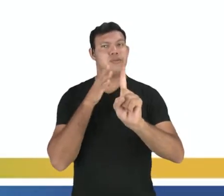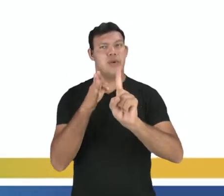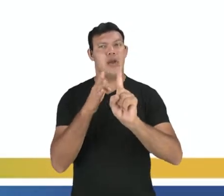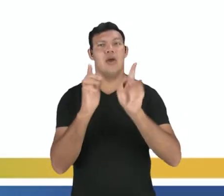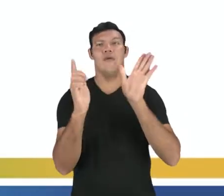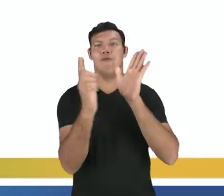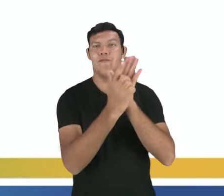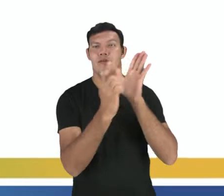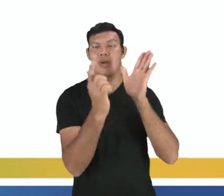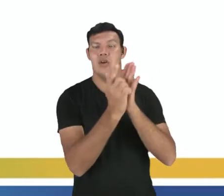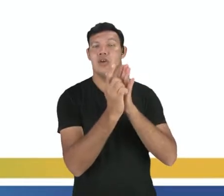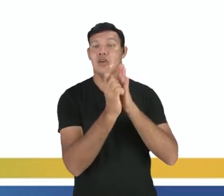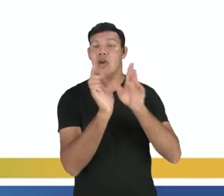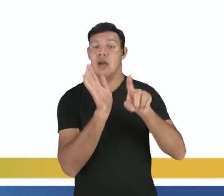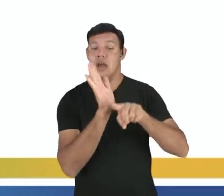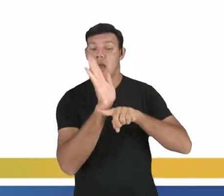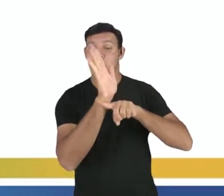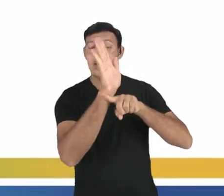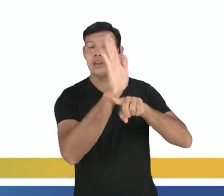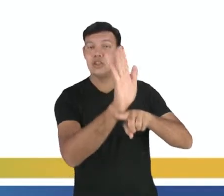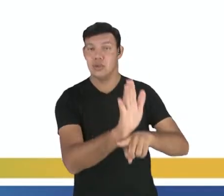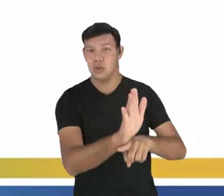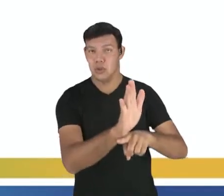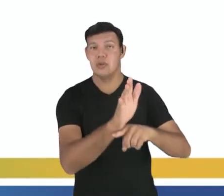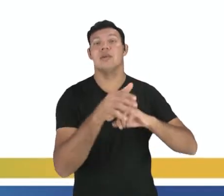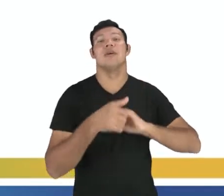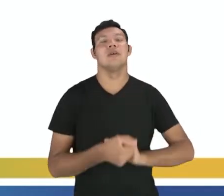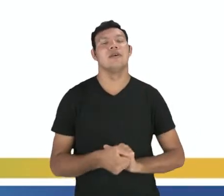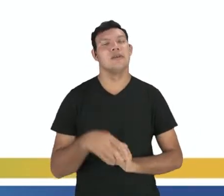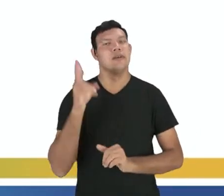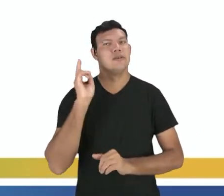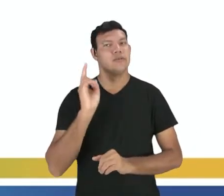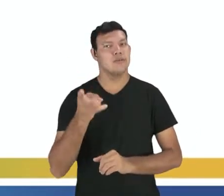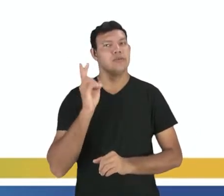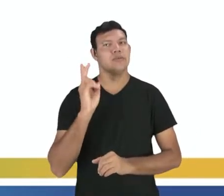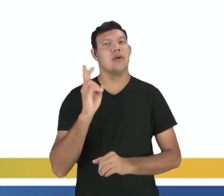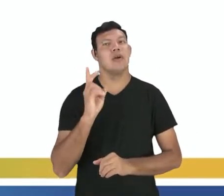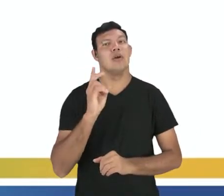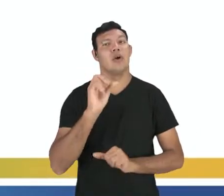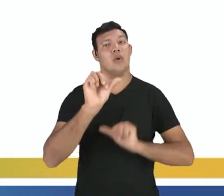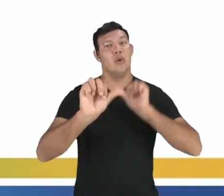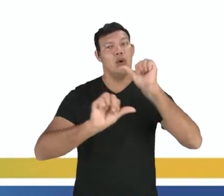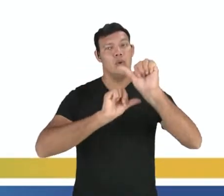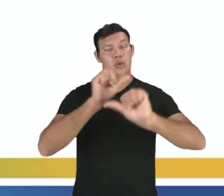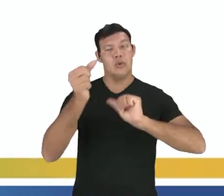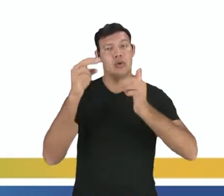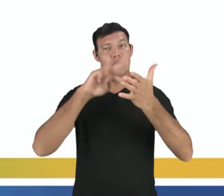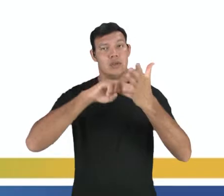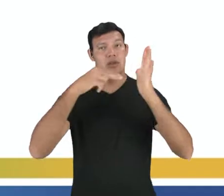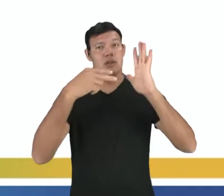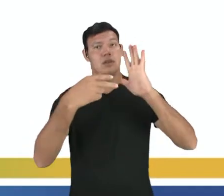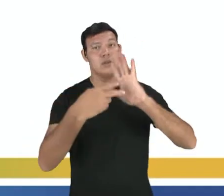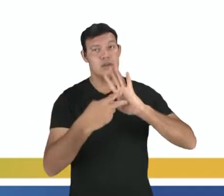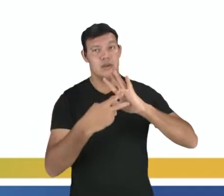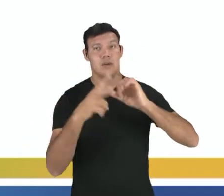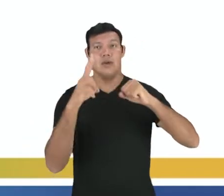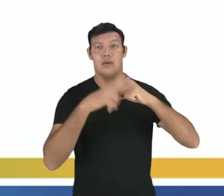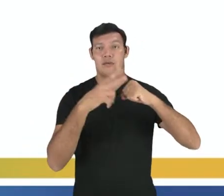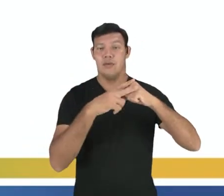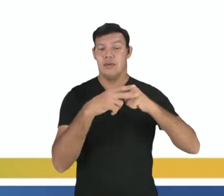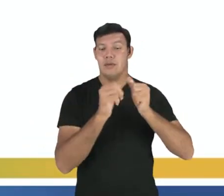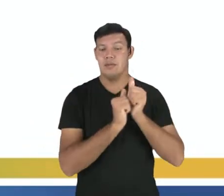como verbos auxiliares e sempre alteram o significado do verbo que eles